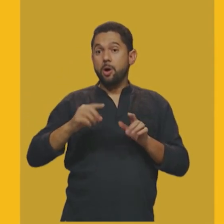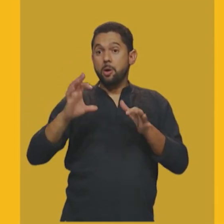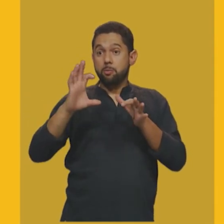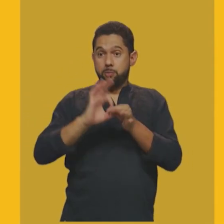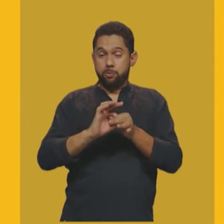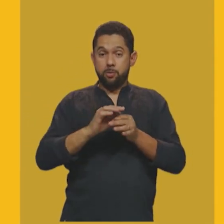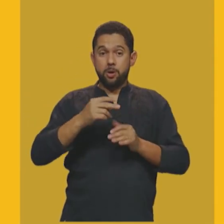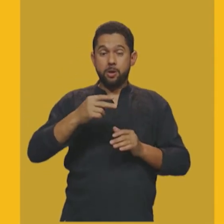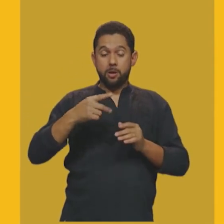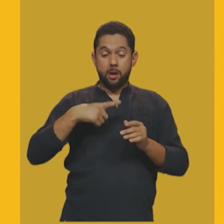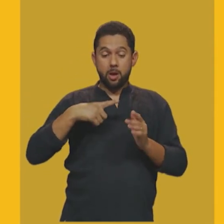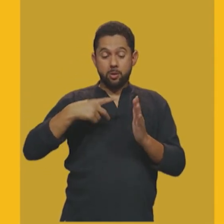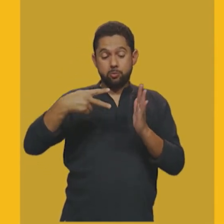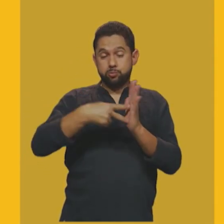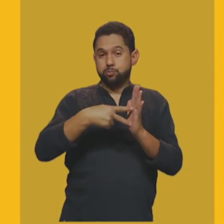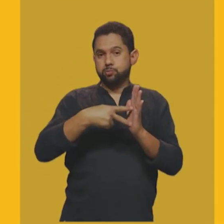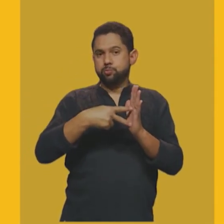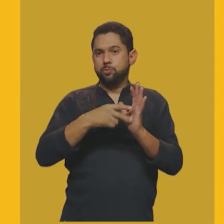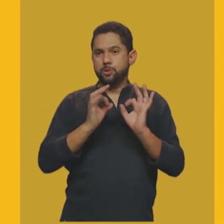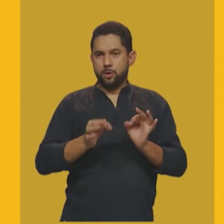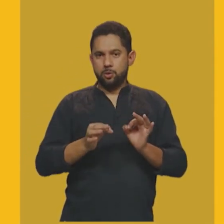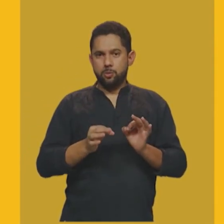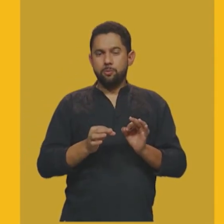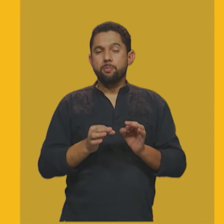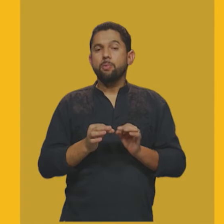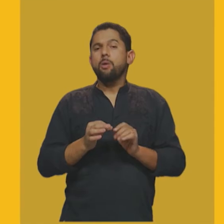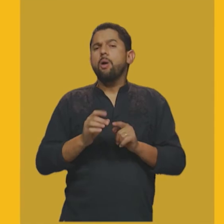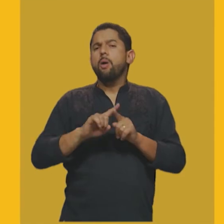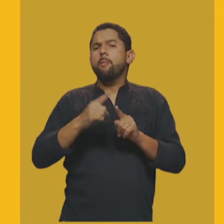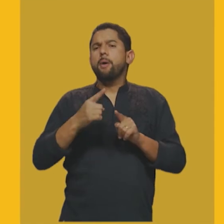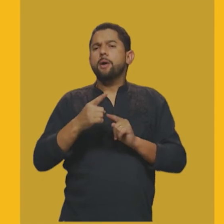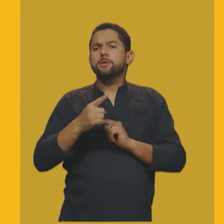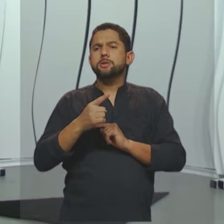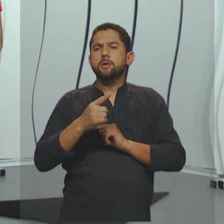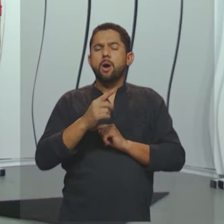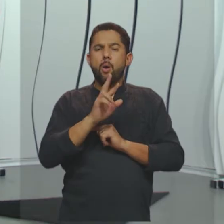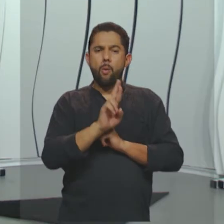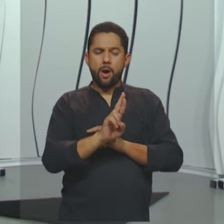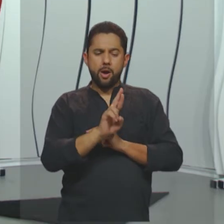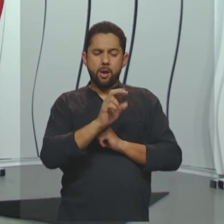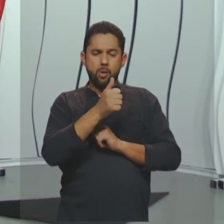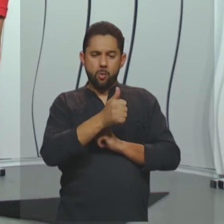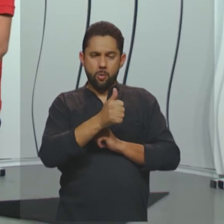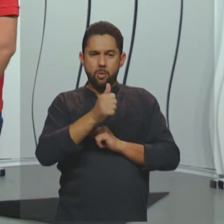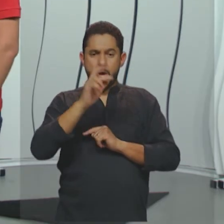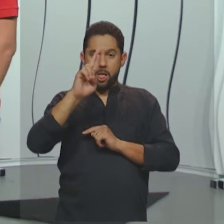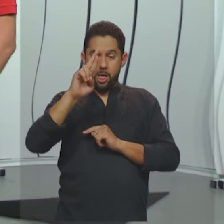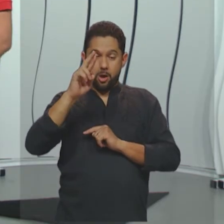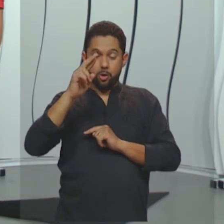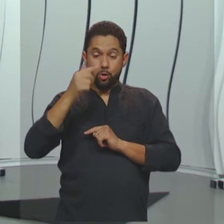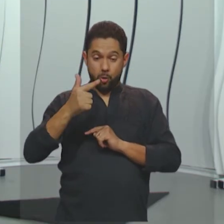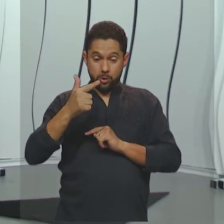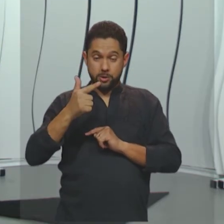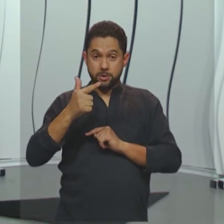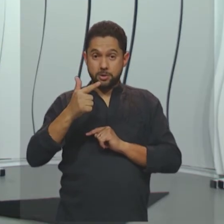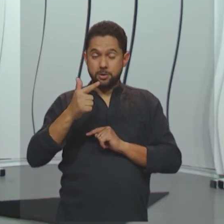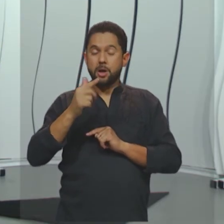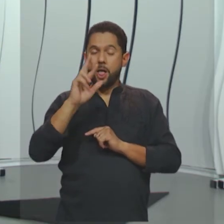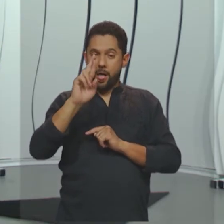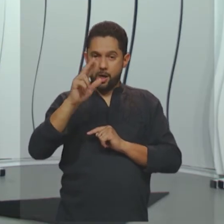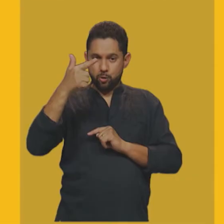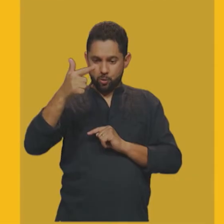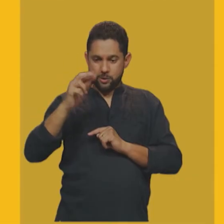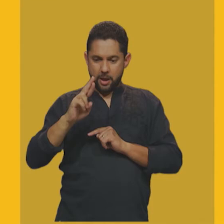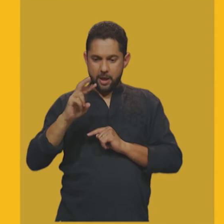série com R2 e R3, só que R2 e R3 está em paralelo. E aí, a medida do